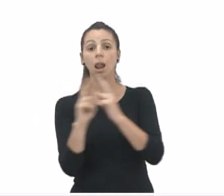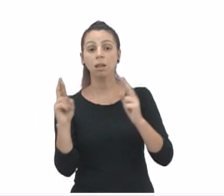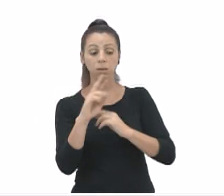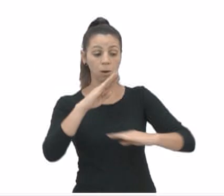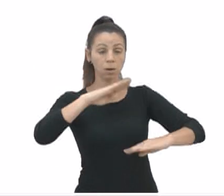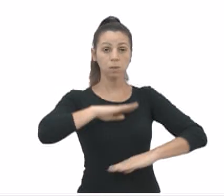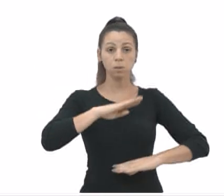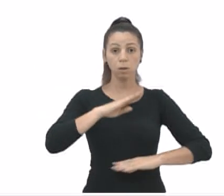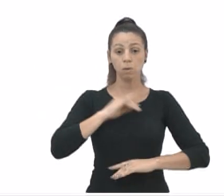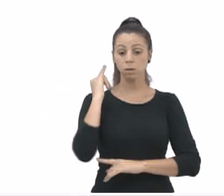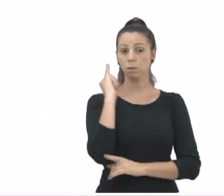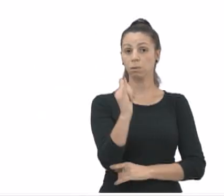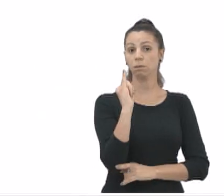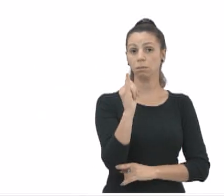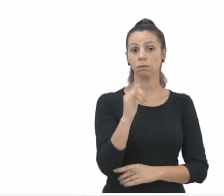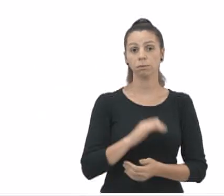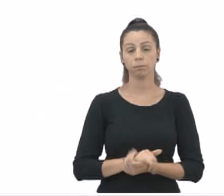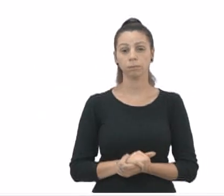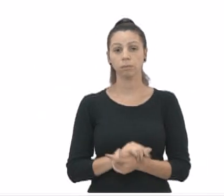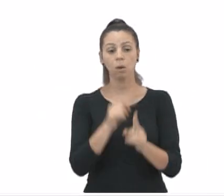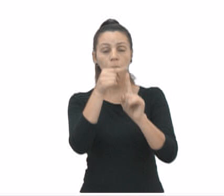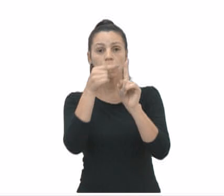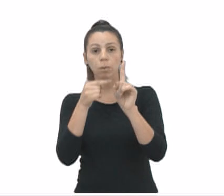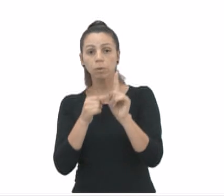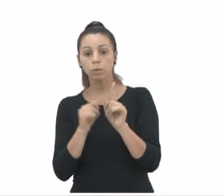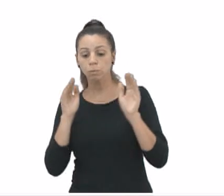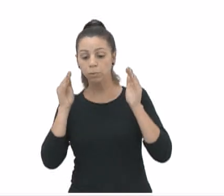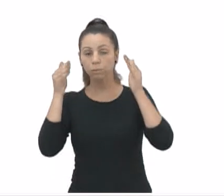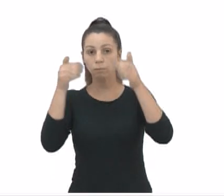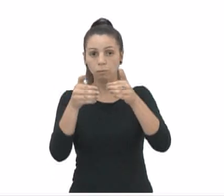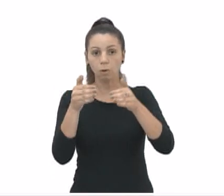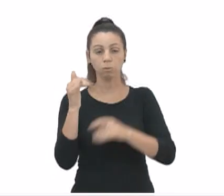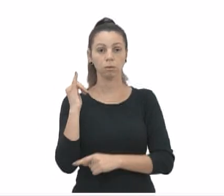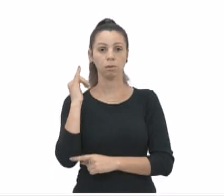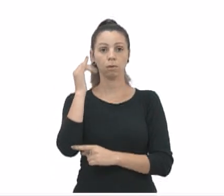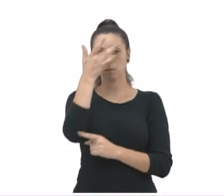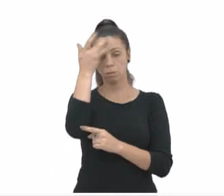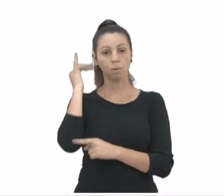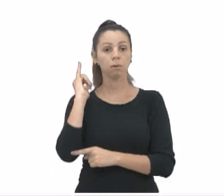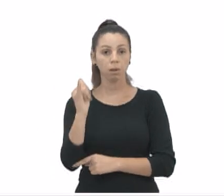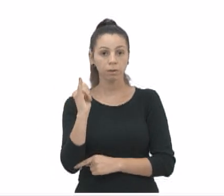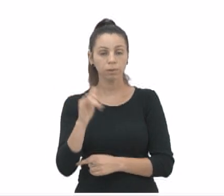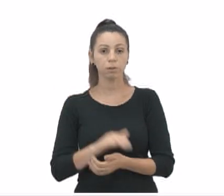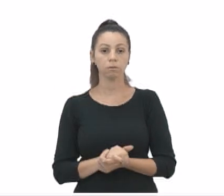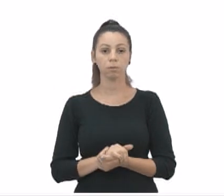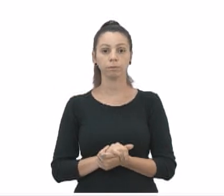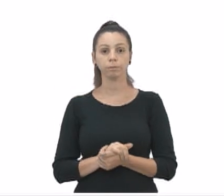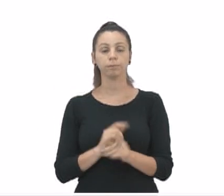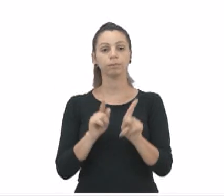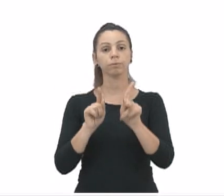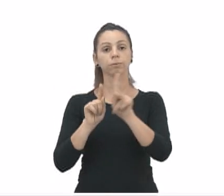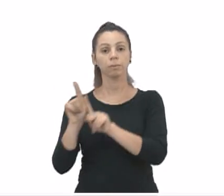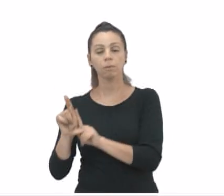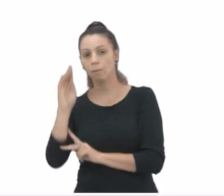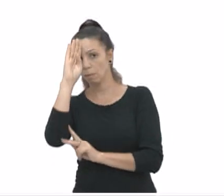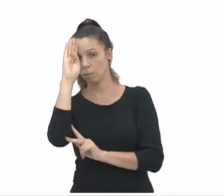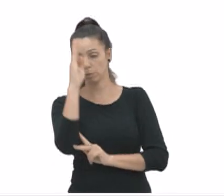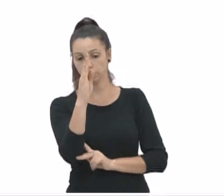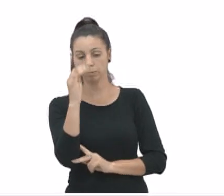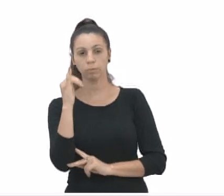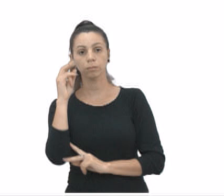tá? Então, quais são os tipos de foco narrativo? Primeiro, o personagem principal conta a sua